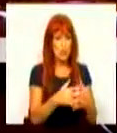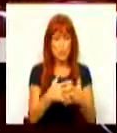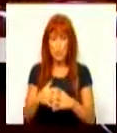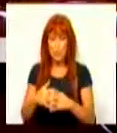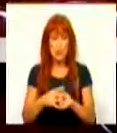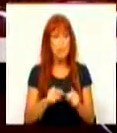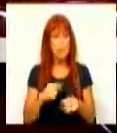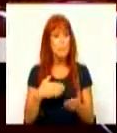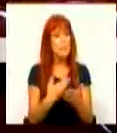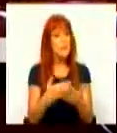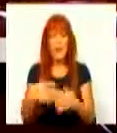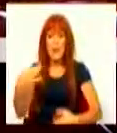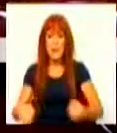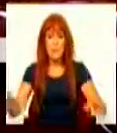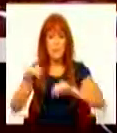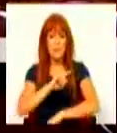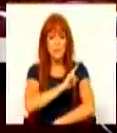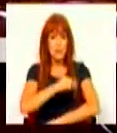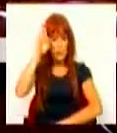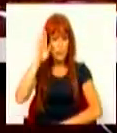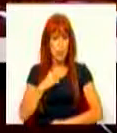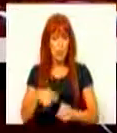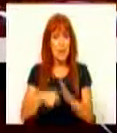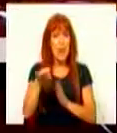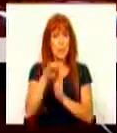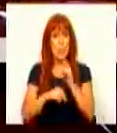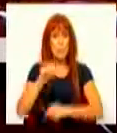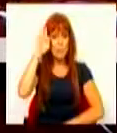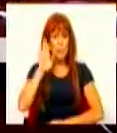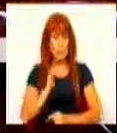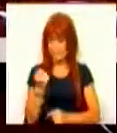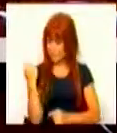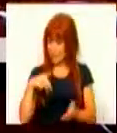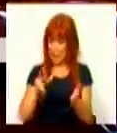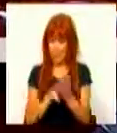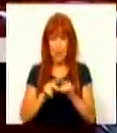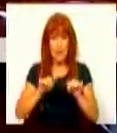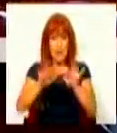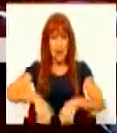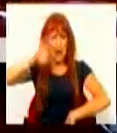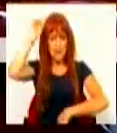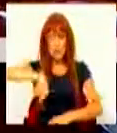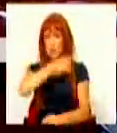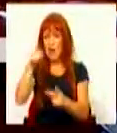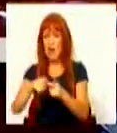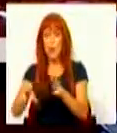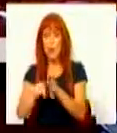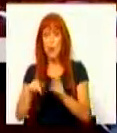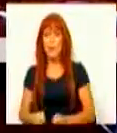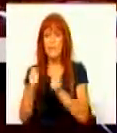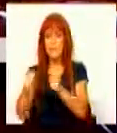reequipamento das Forças Armadas, a Lei de Programação Militar, recentemente aprovada aqui na Assembleia da República, e a Lei de